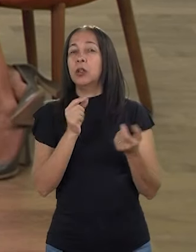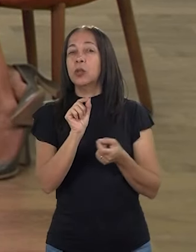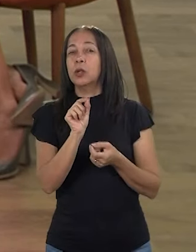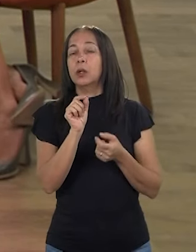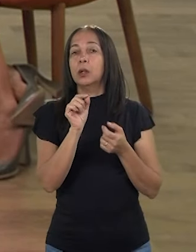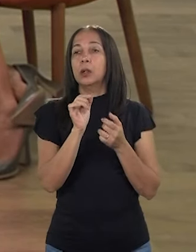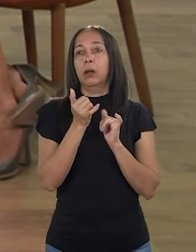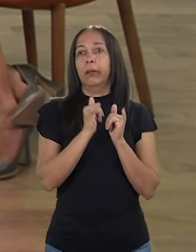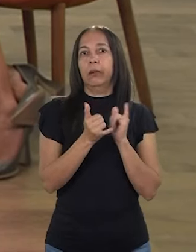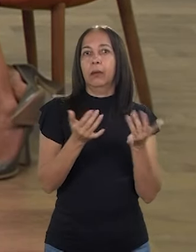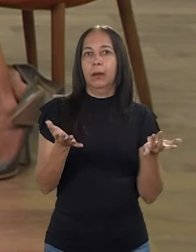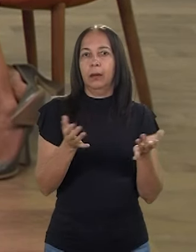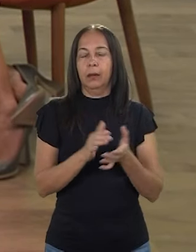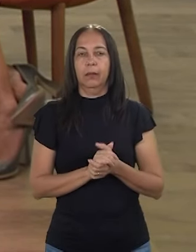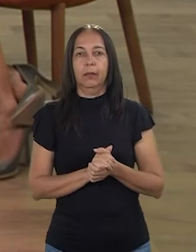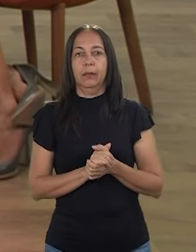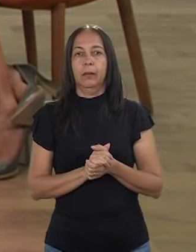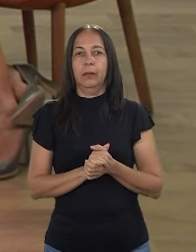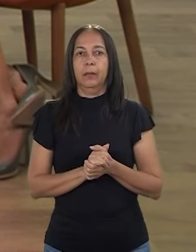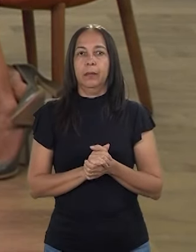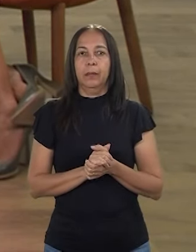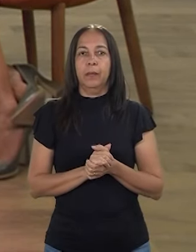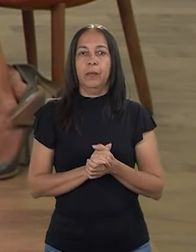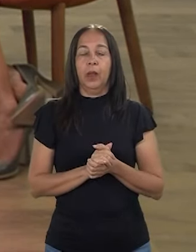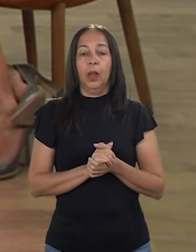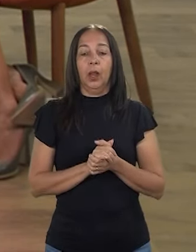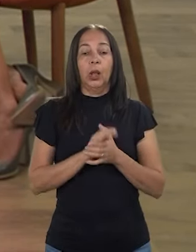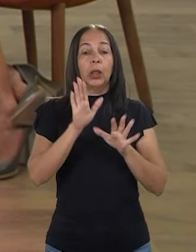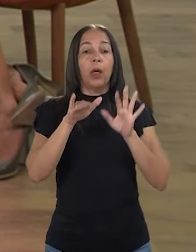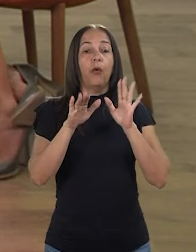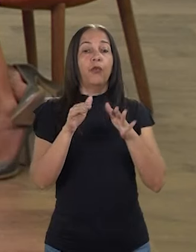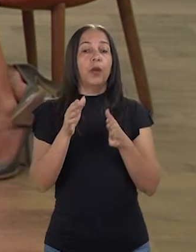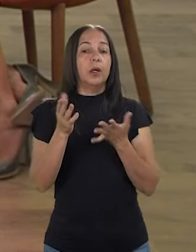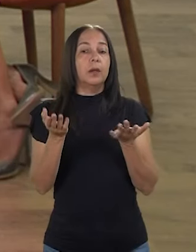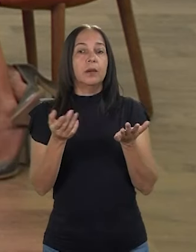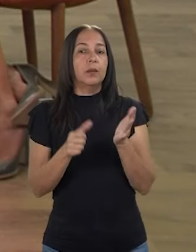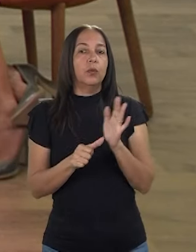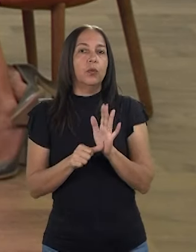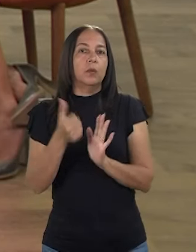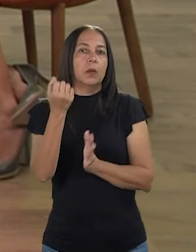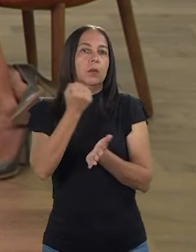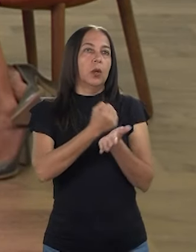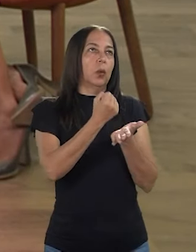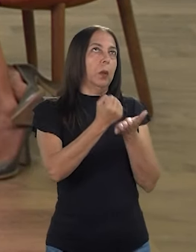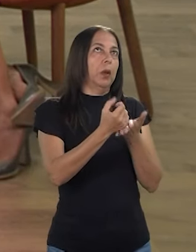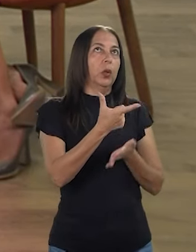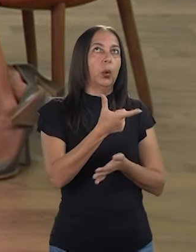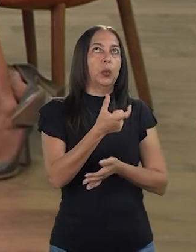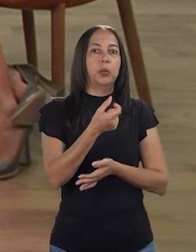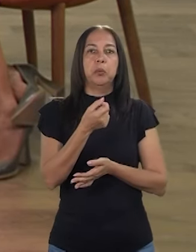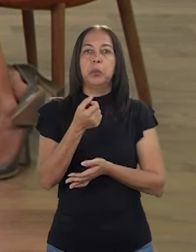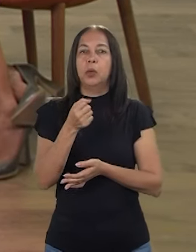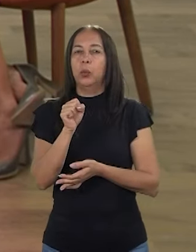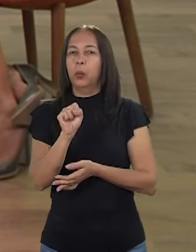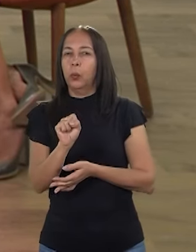né as primeiras expressões talvez ali eh documentadas Por volta do ano de 2008